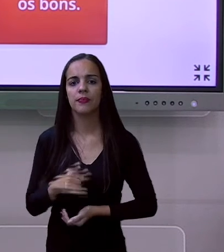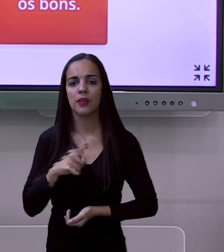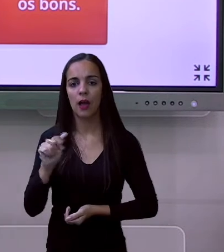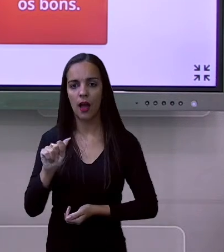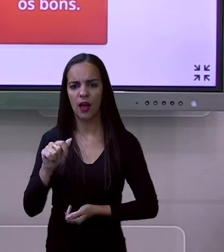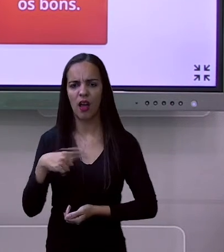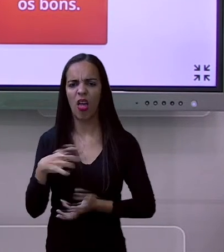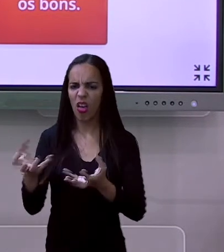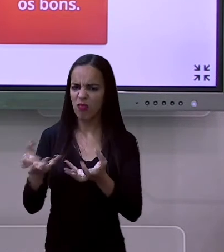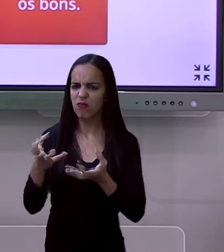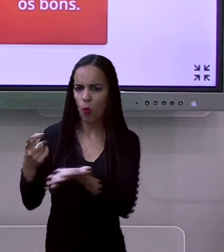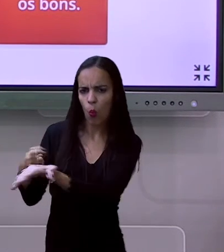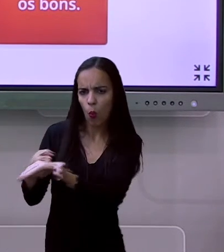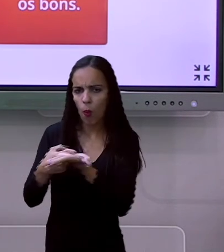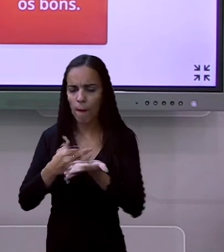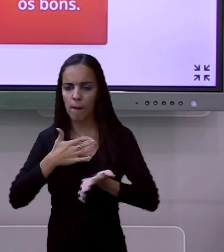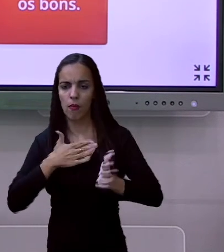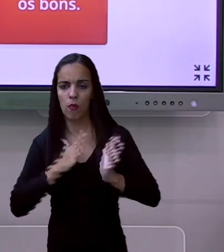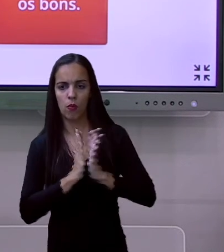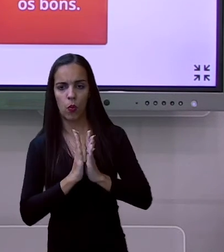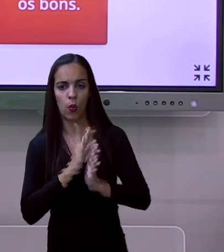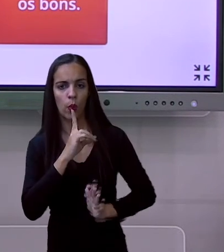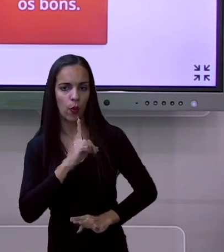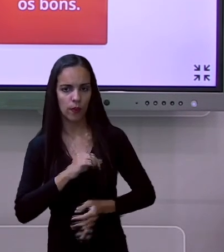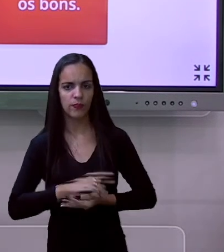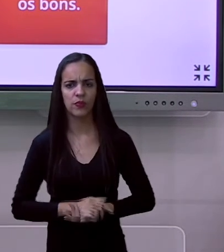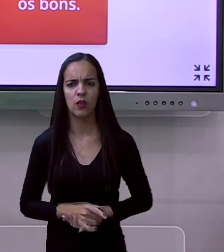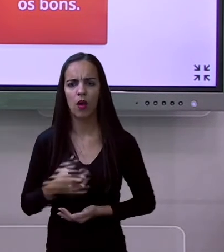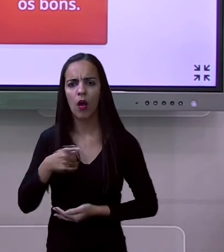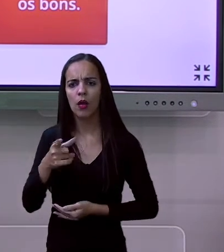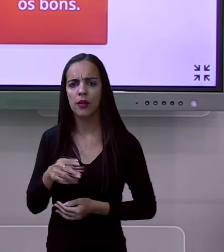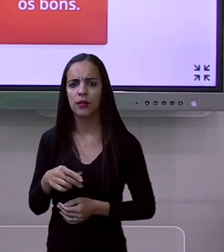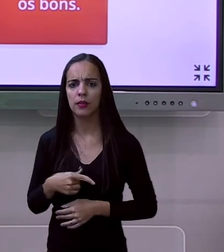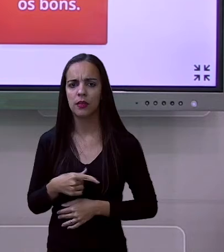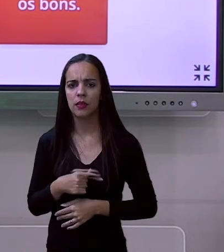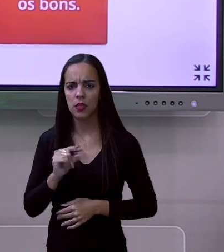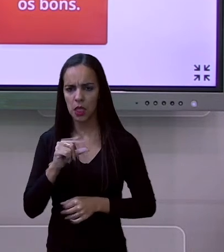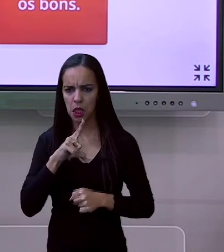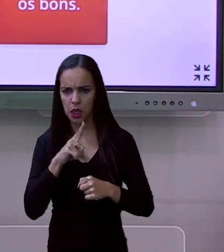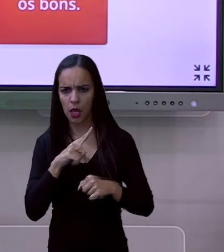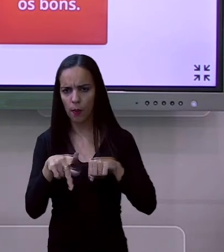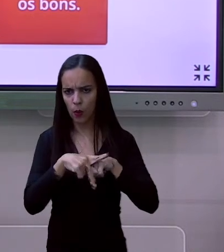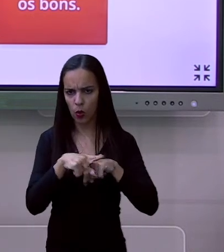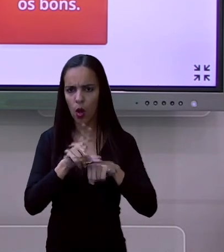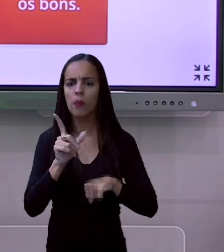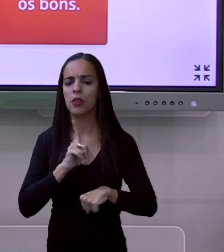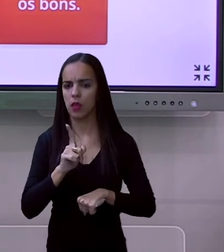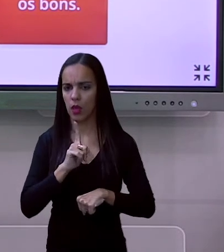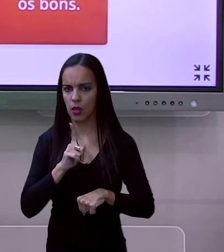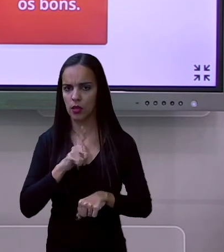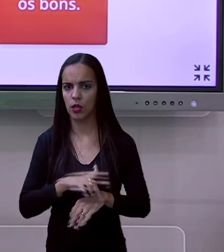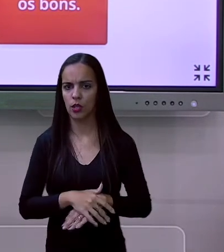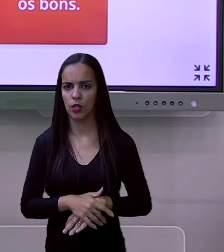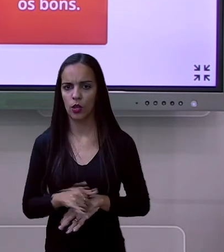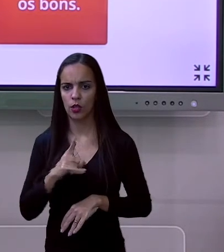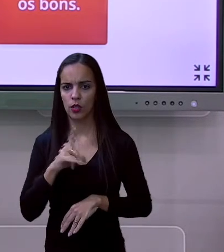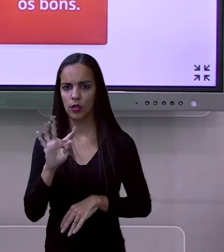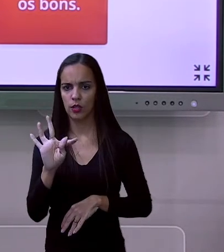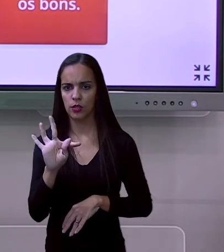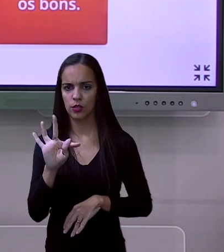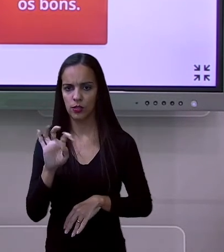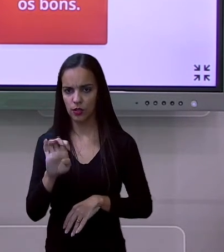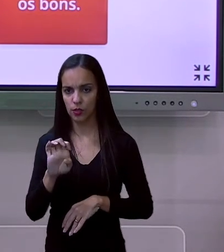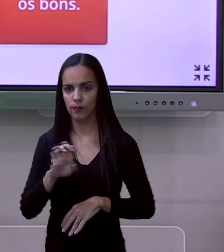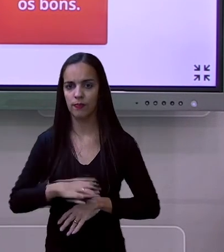Quero convidar-te para o meu aniversário. Tem um pronome aqui no final do verbo? Tem. Aqui, ó, o